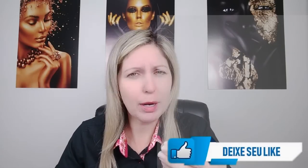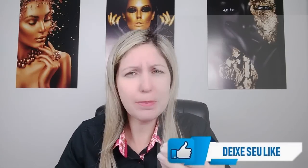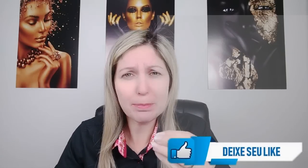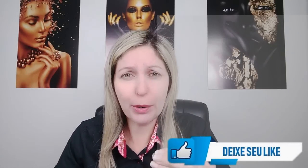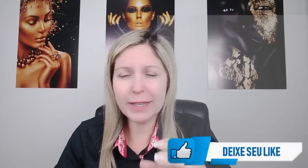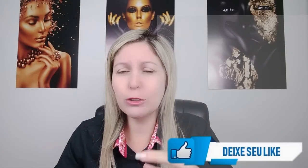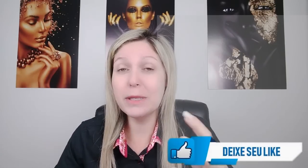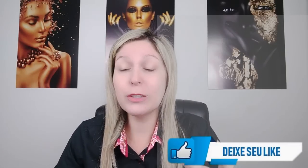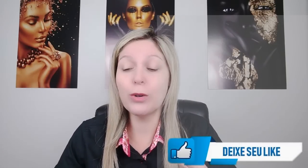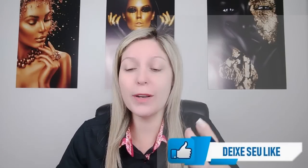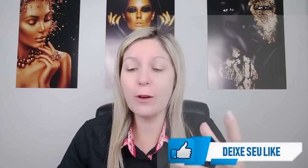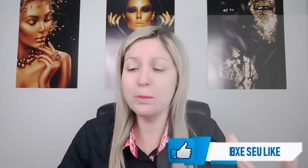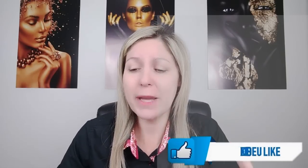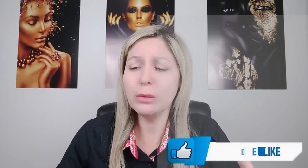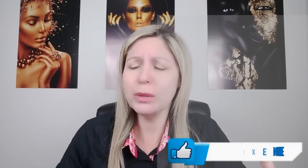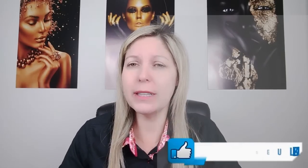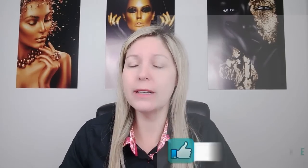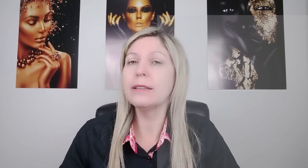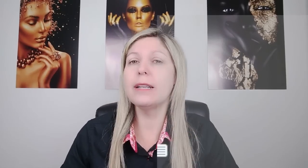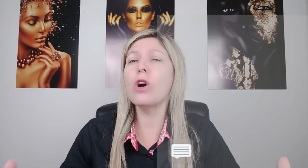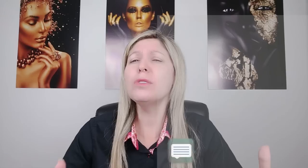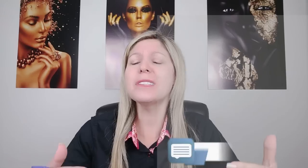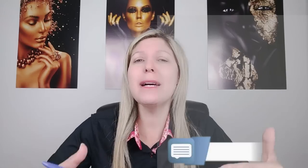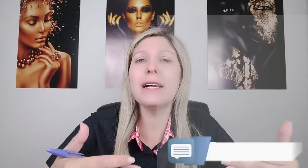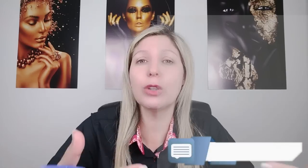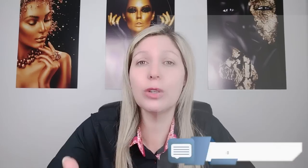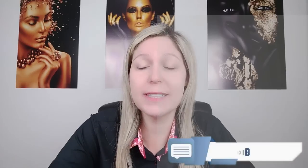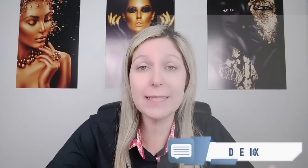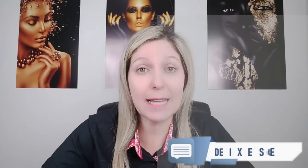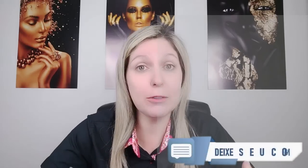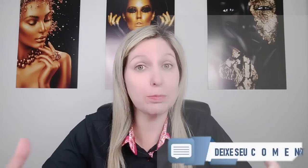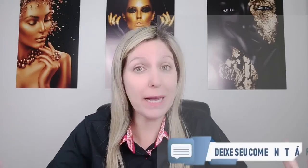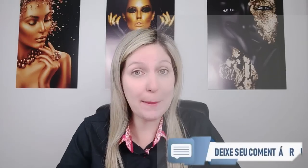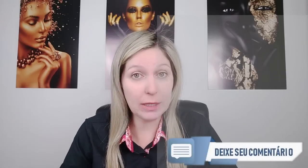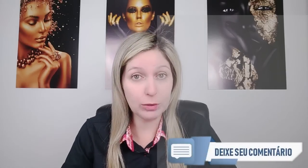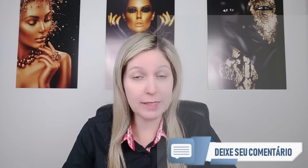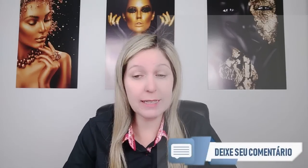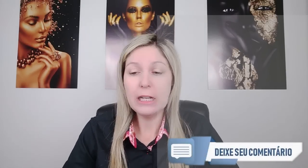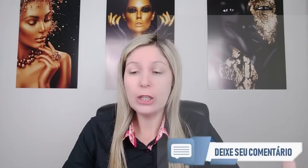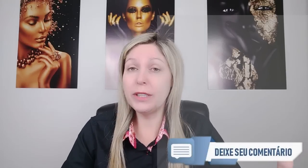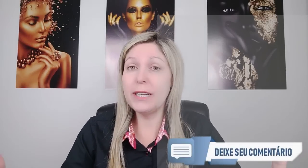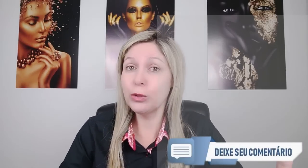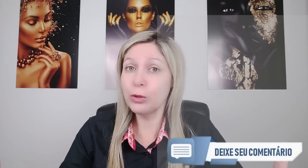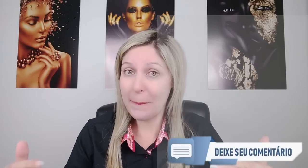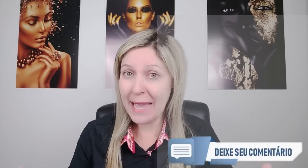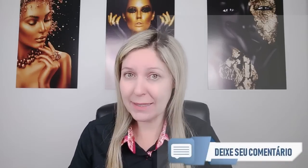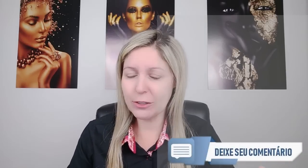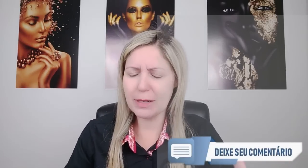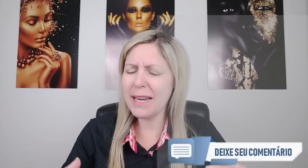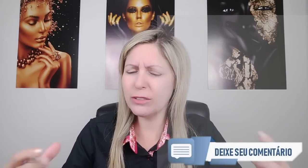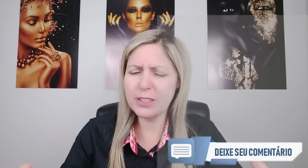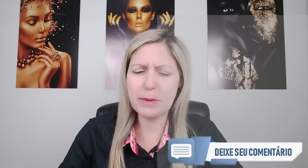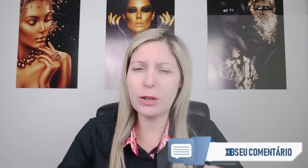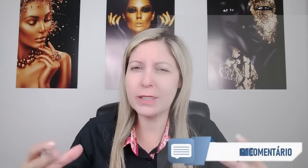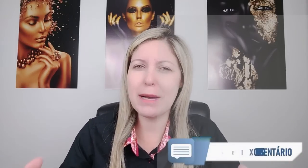aí da própria boca, né, do ministro Ronaldo Bento, que, né, como os trabalhadores recebem os pagamentos, né, no início do mês, né,